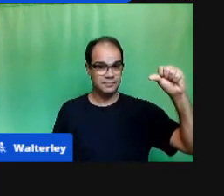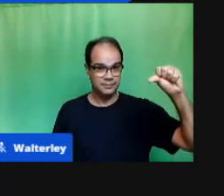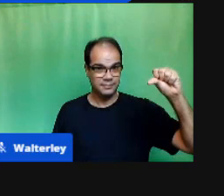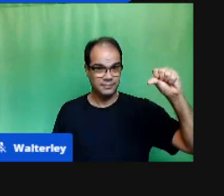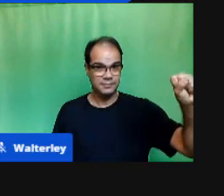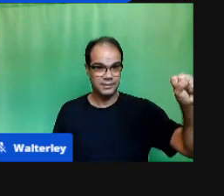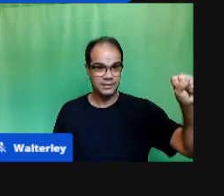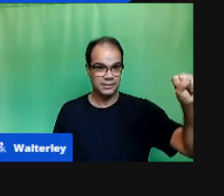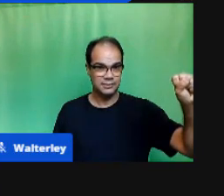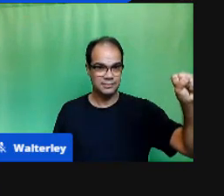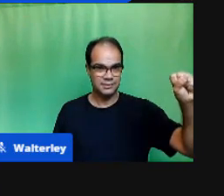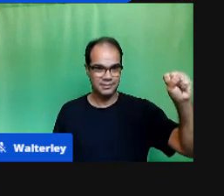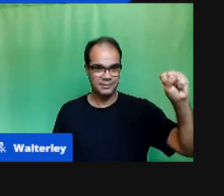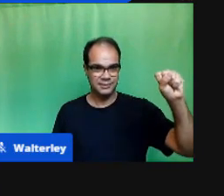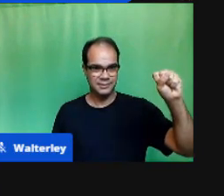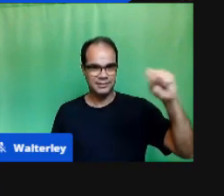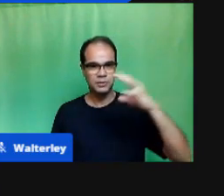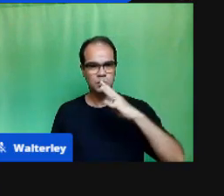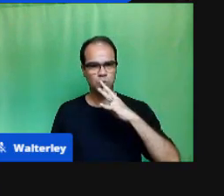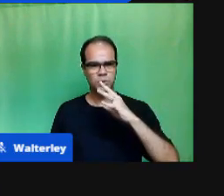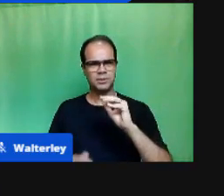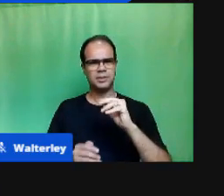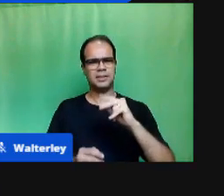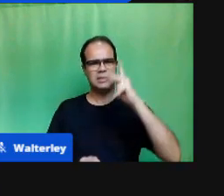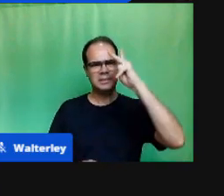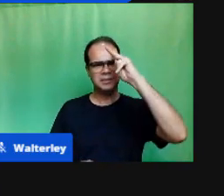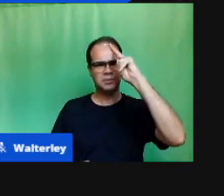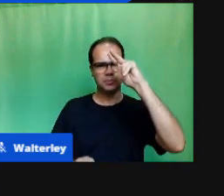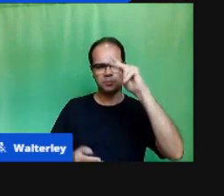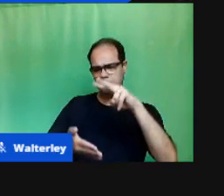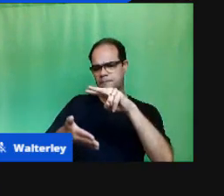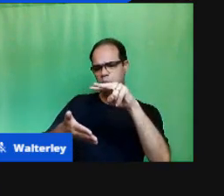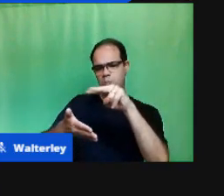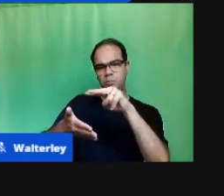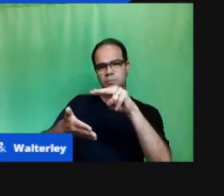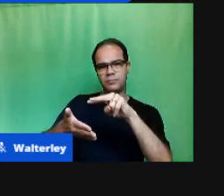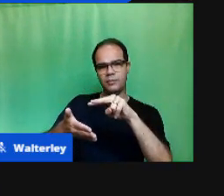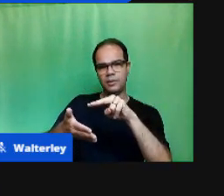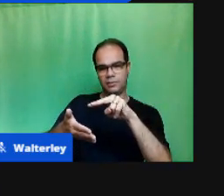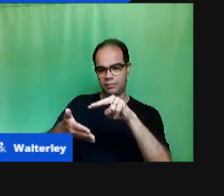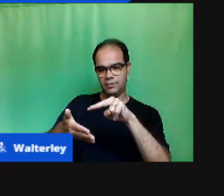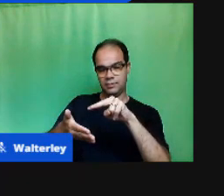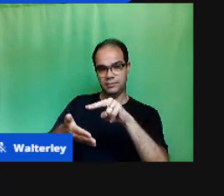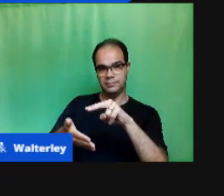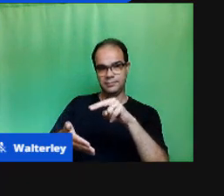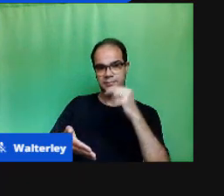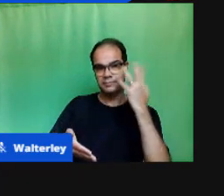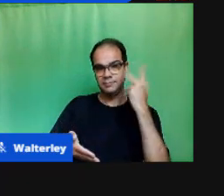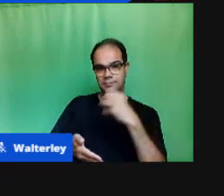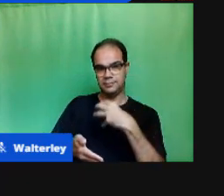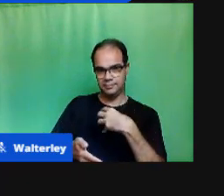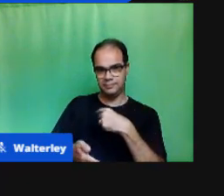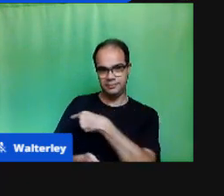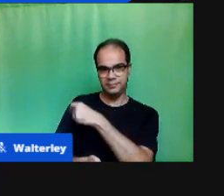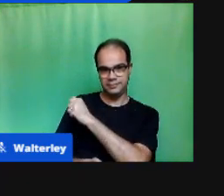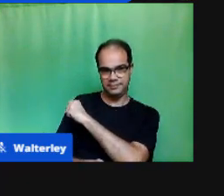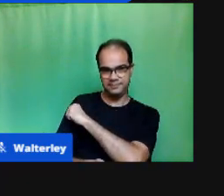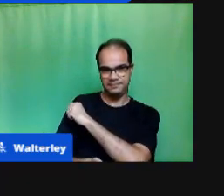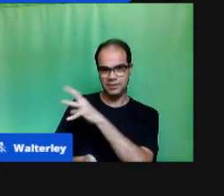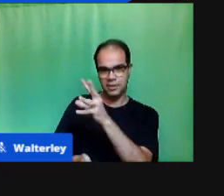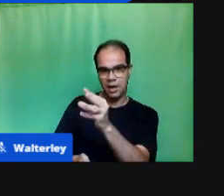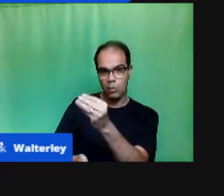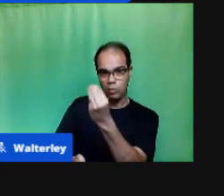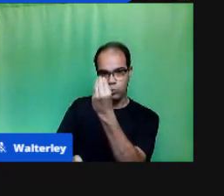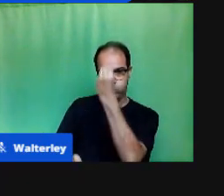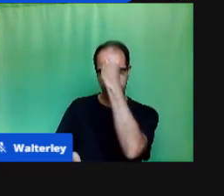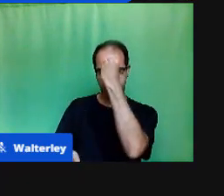quando eles conhecem o texto e eles já têm na memória, as crianças podem focar mais